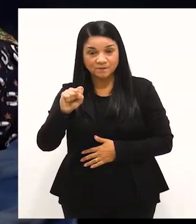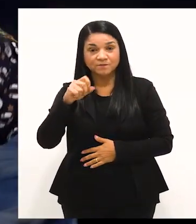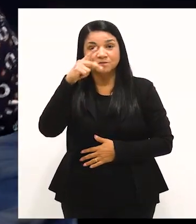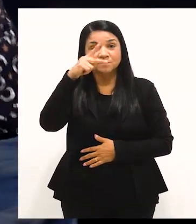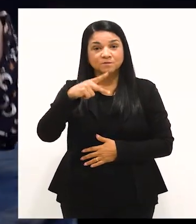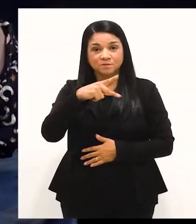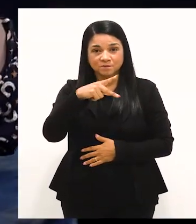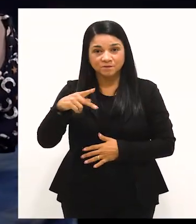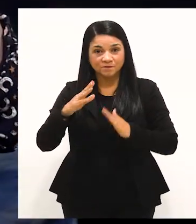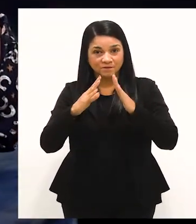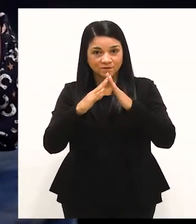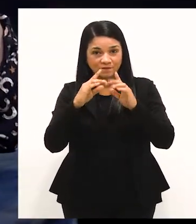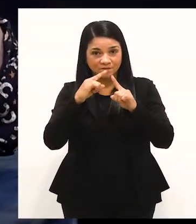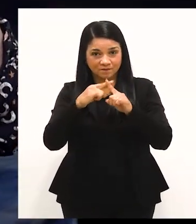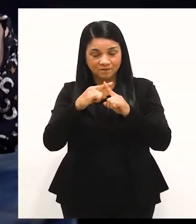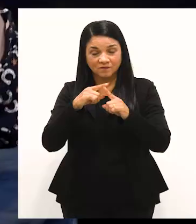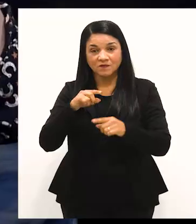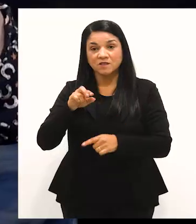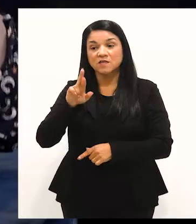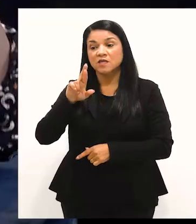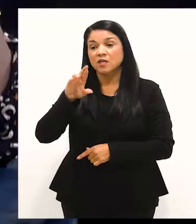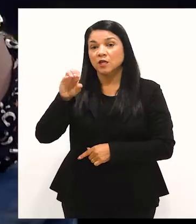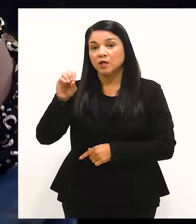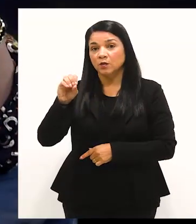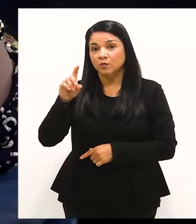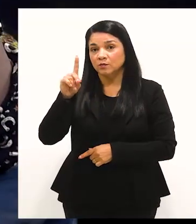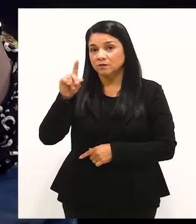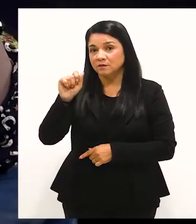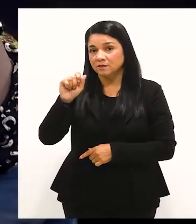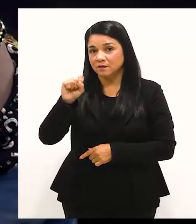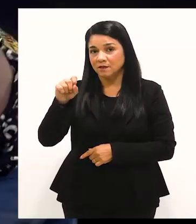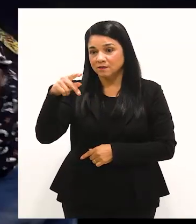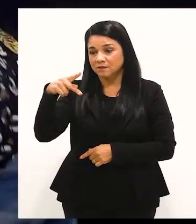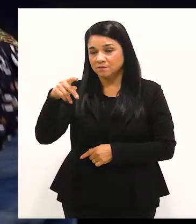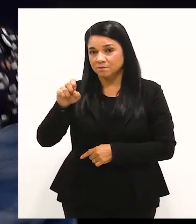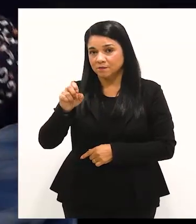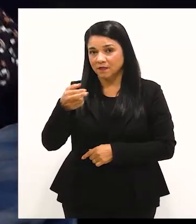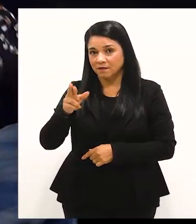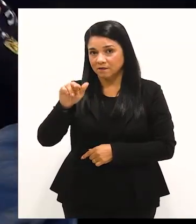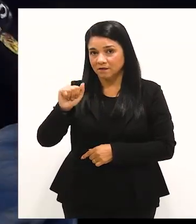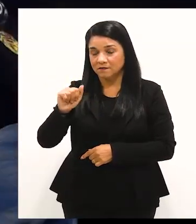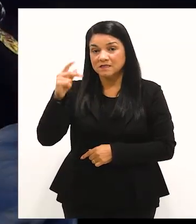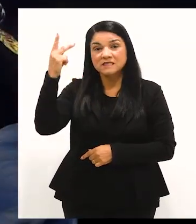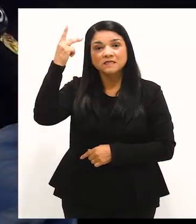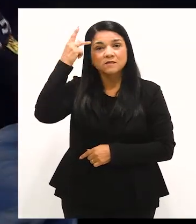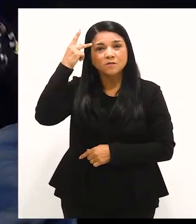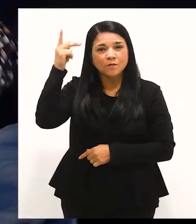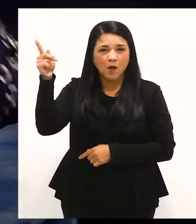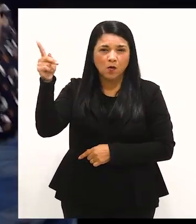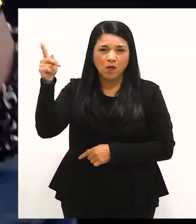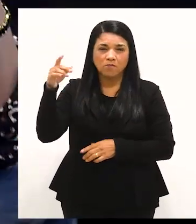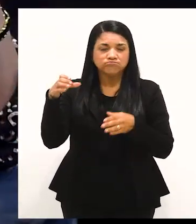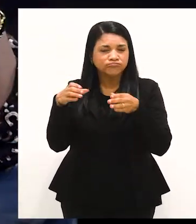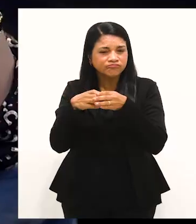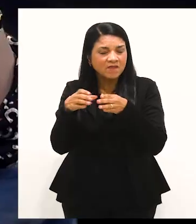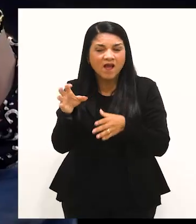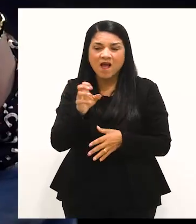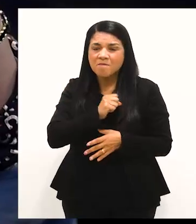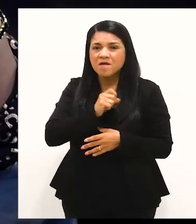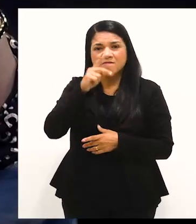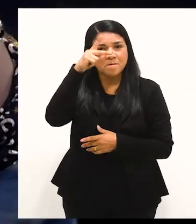o padre da igreja de Rio das Pedras. Isso. Amado por toda Rio